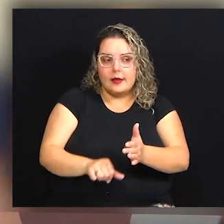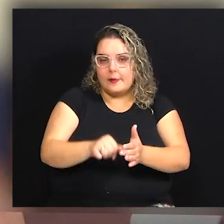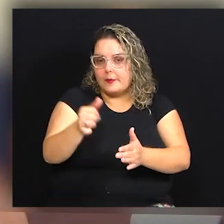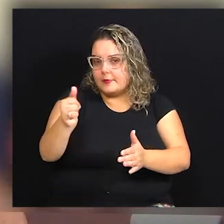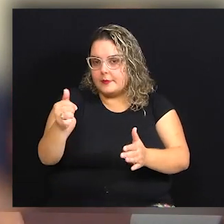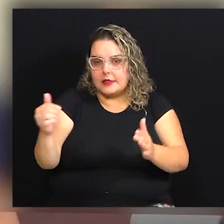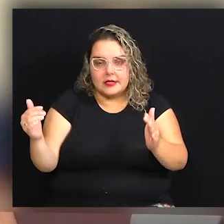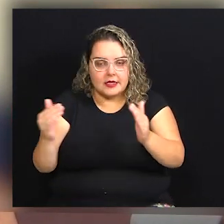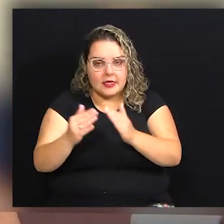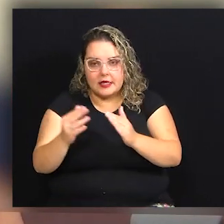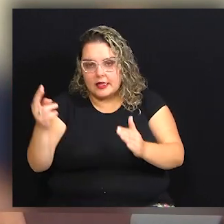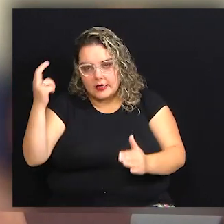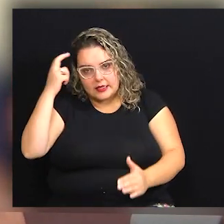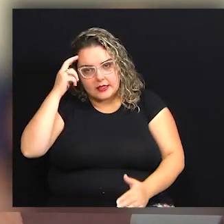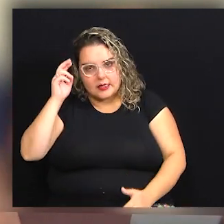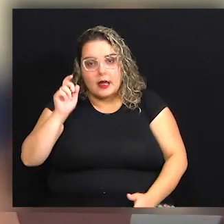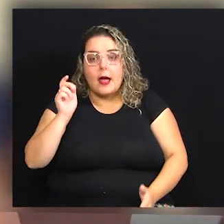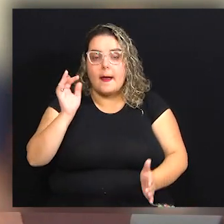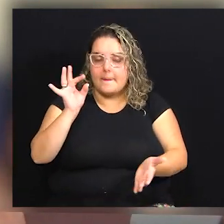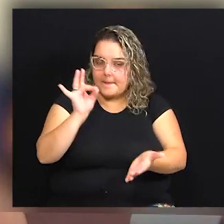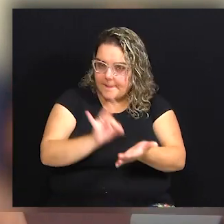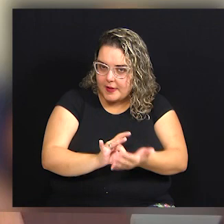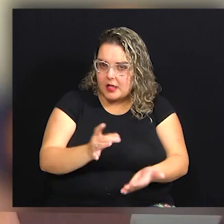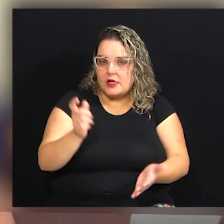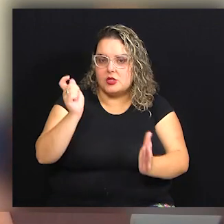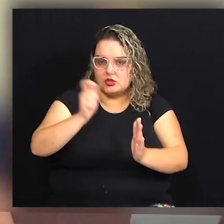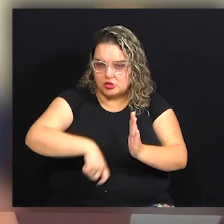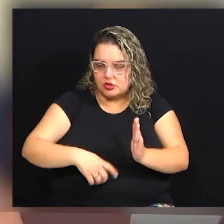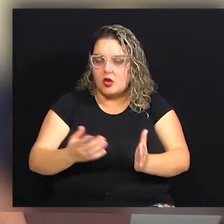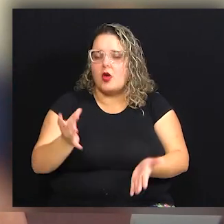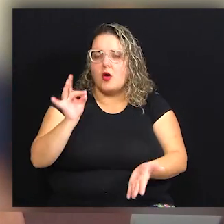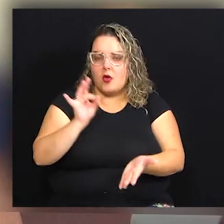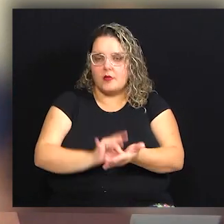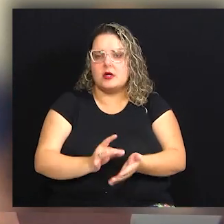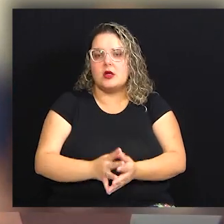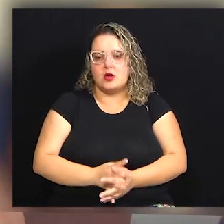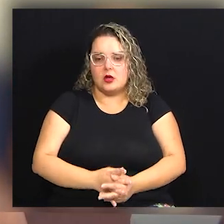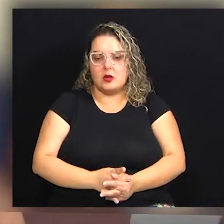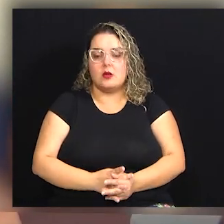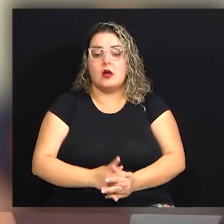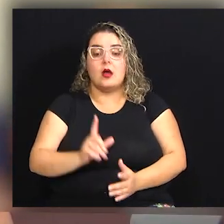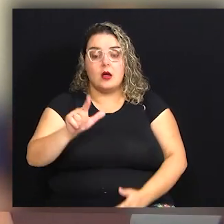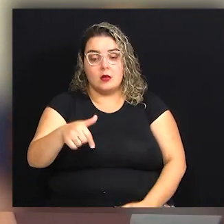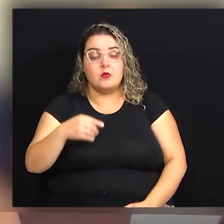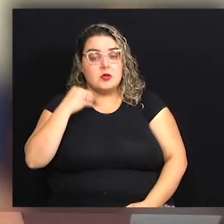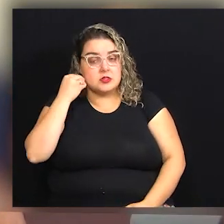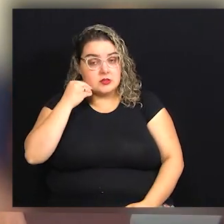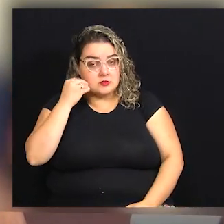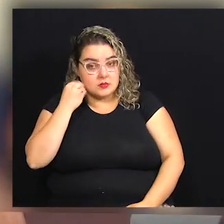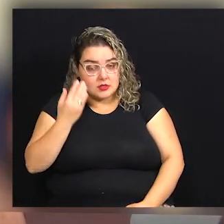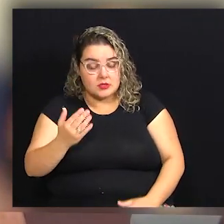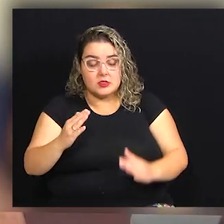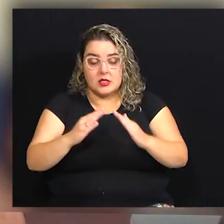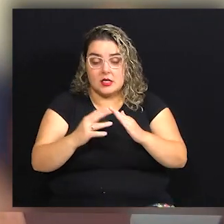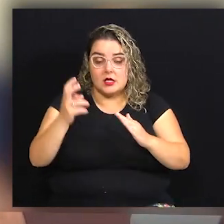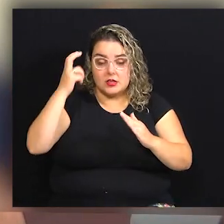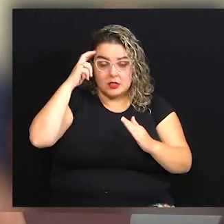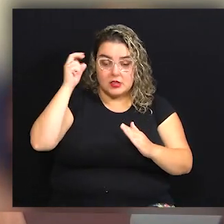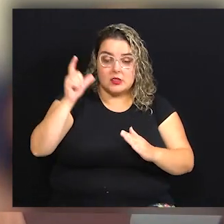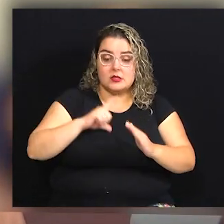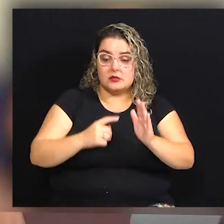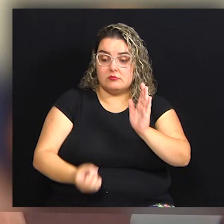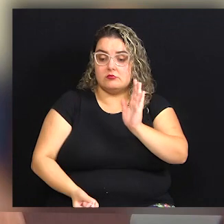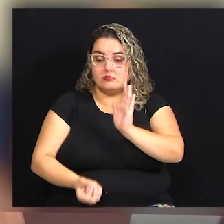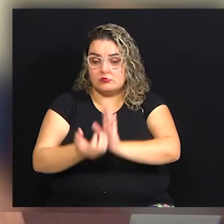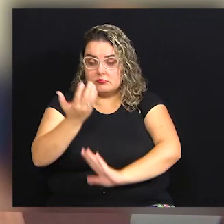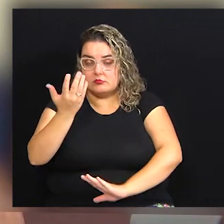quem sabe a primeira registrada, né, oficialmente. Ela, a partir dessa experiência da Casa de Cultura, se deu